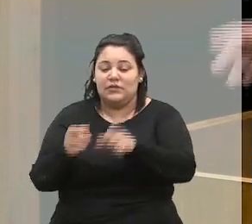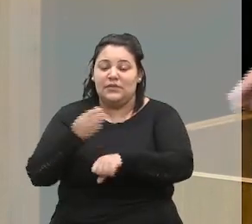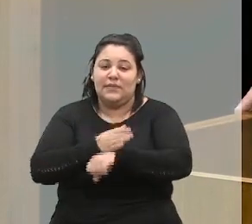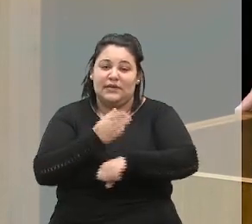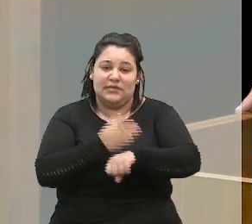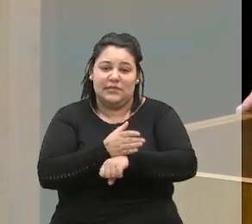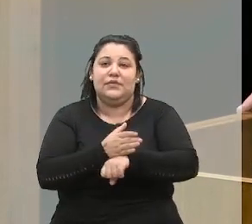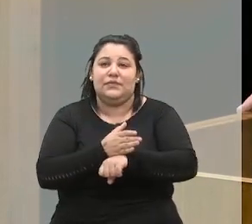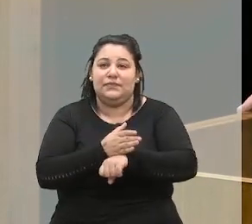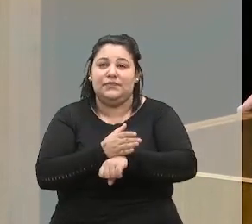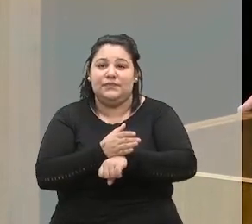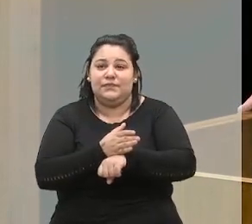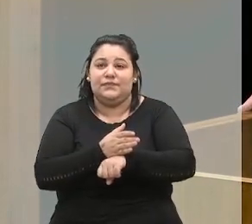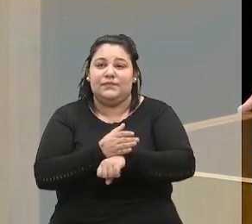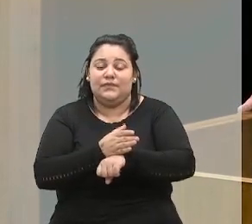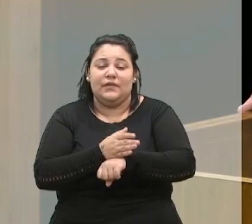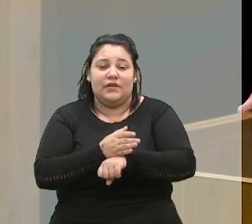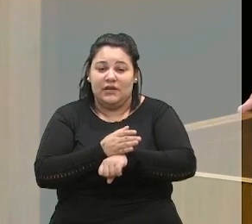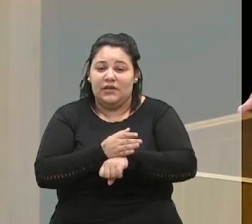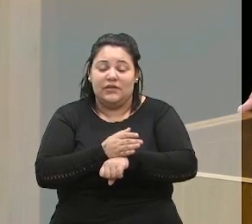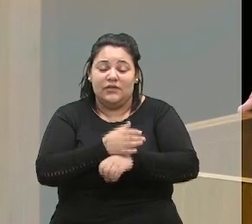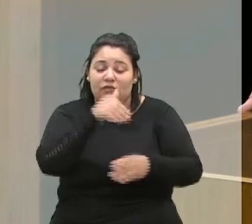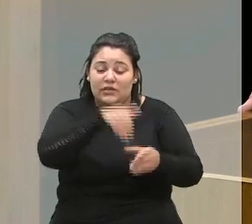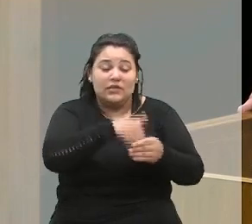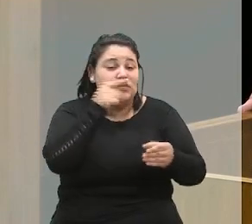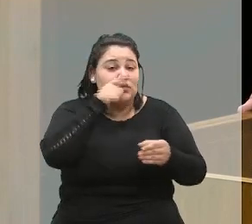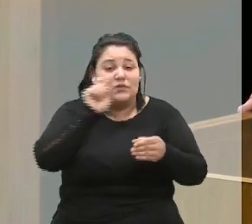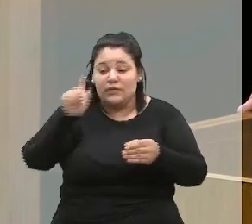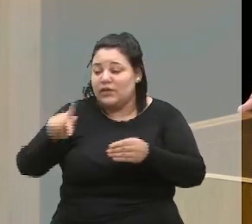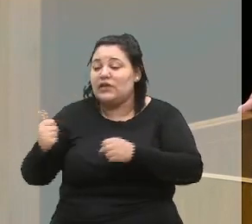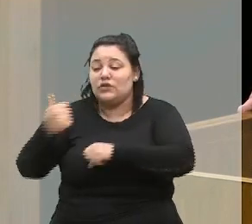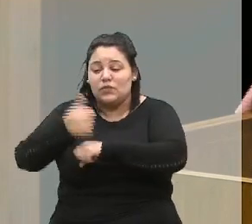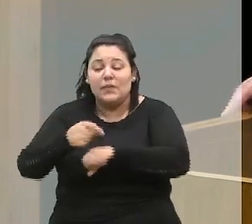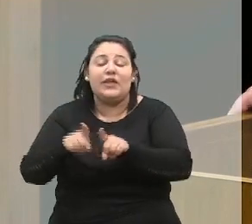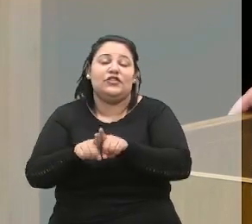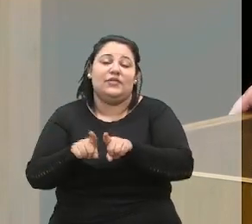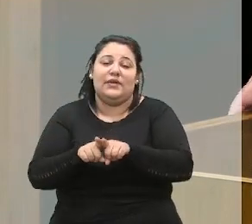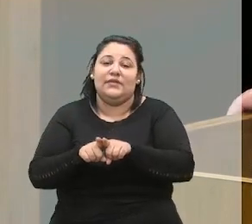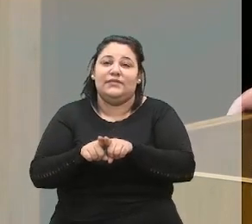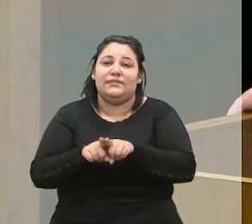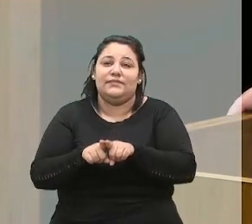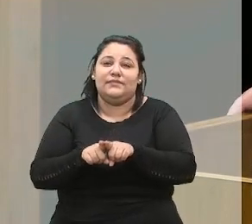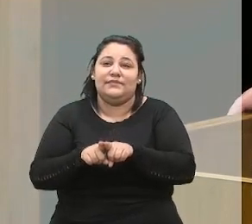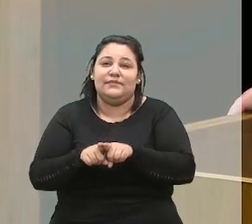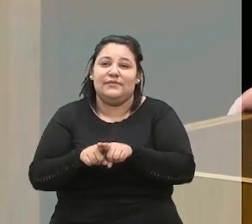elegeram e os que ficaram na suplência. Então, eu vou passar aqui para o Xuxa.